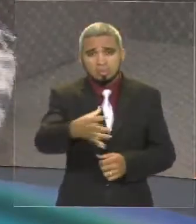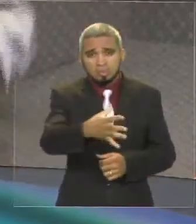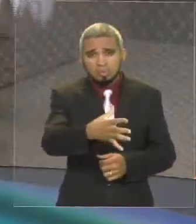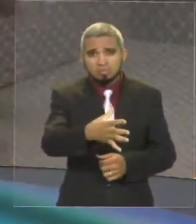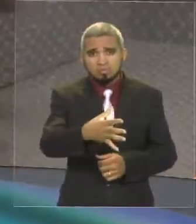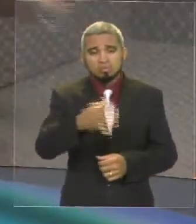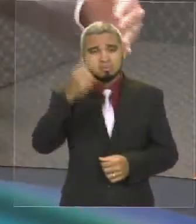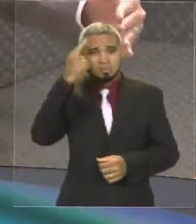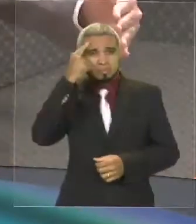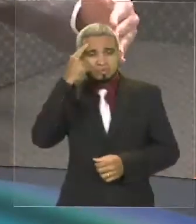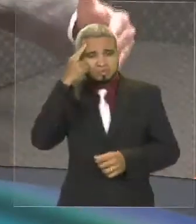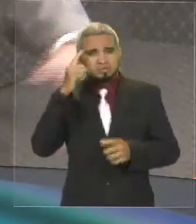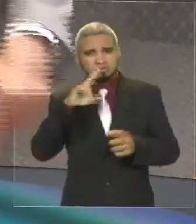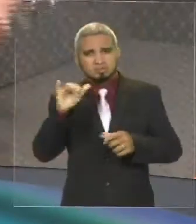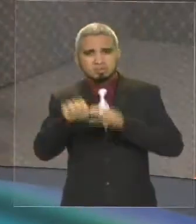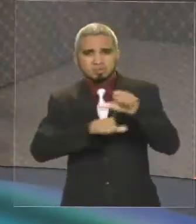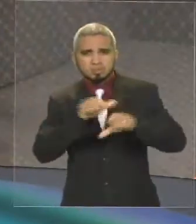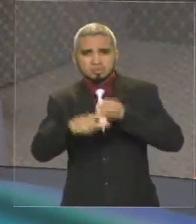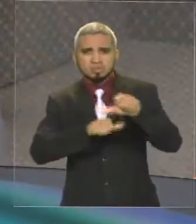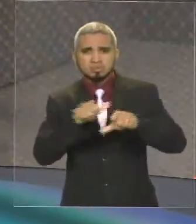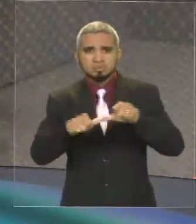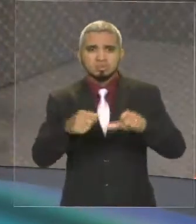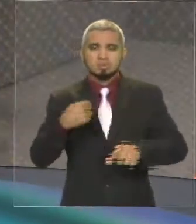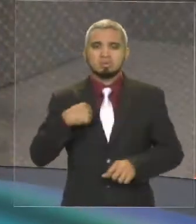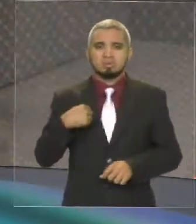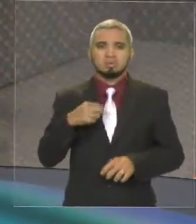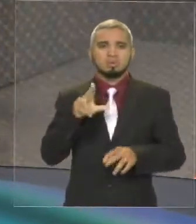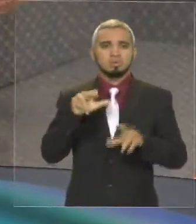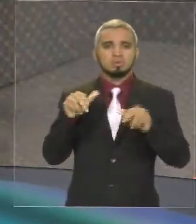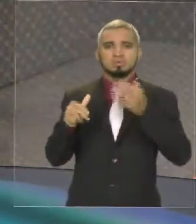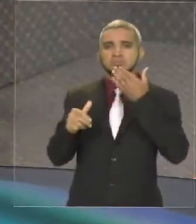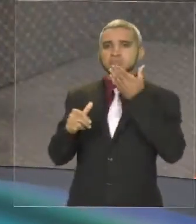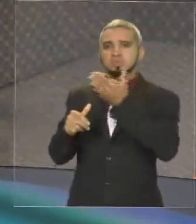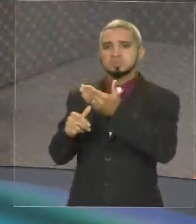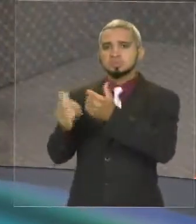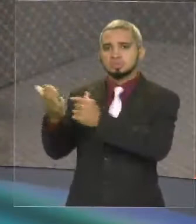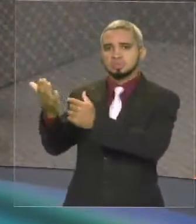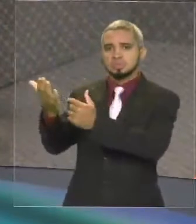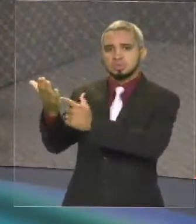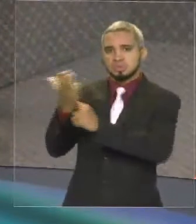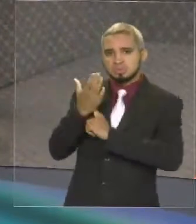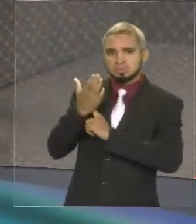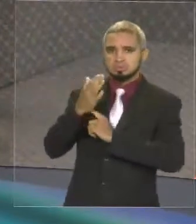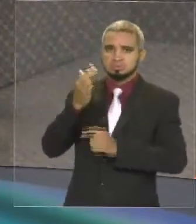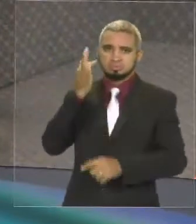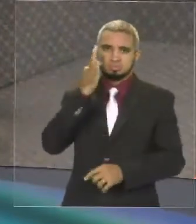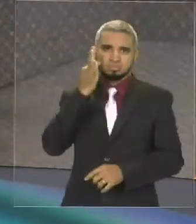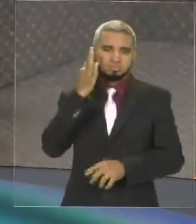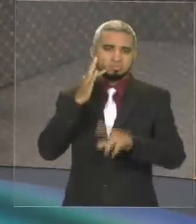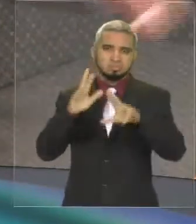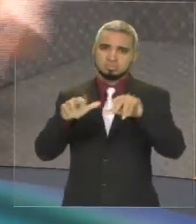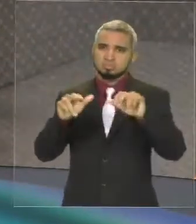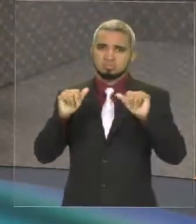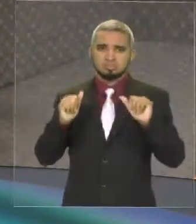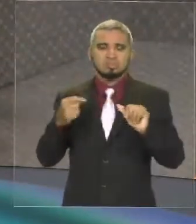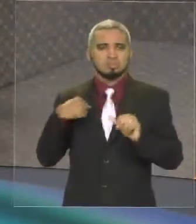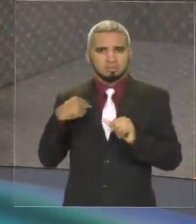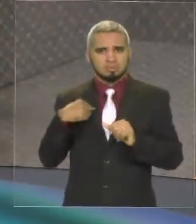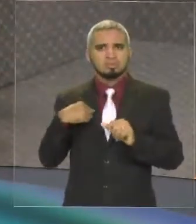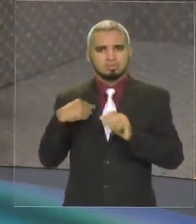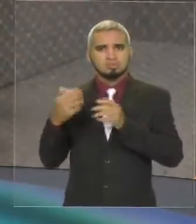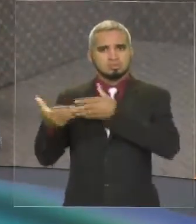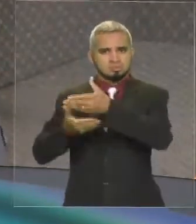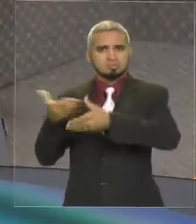oposição. Me manter independente, nunca pedi um favor para o governador Flávio Dino, de quem me dou pessoalmente muito bem com ele, nunca pedi um